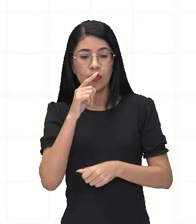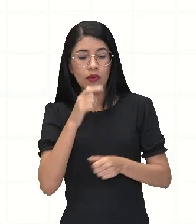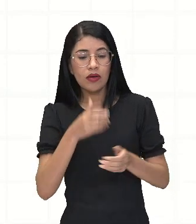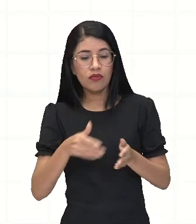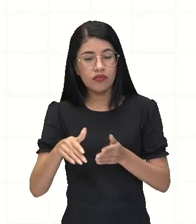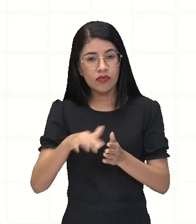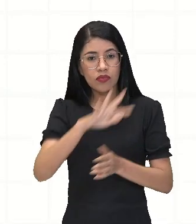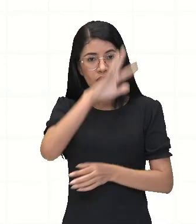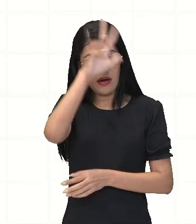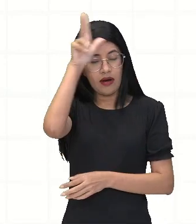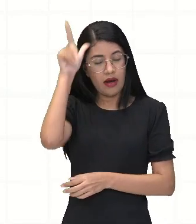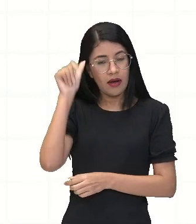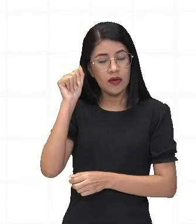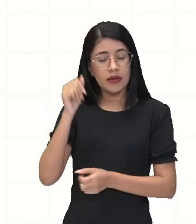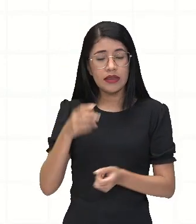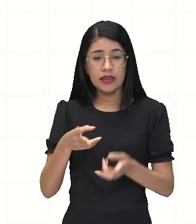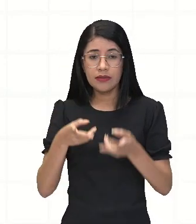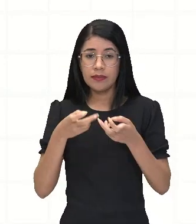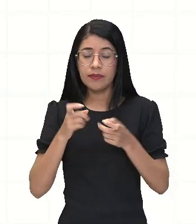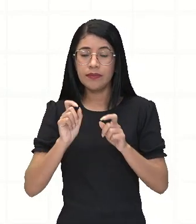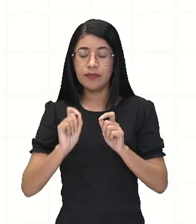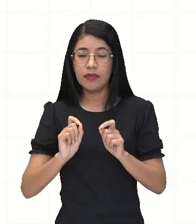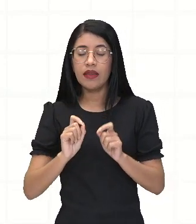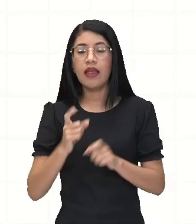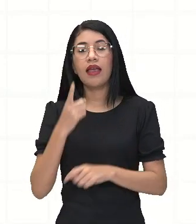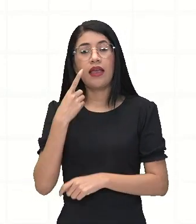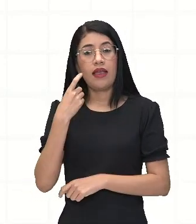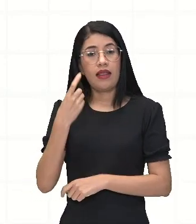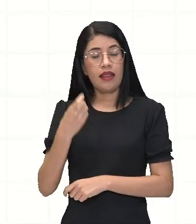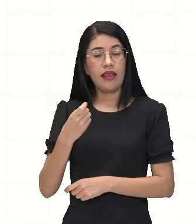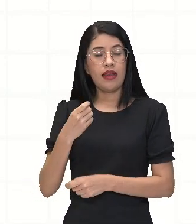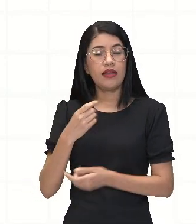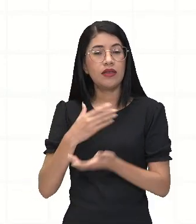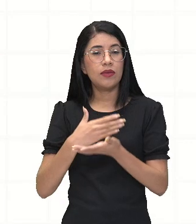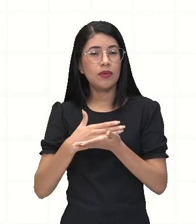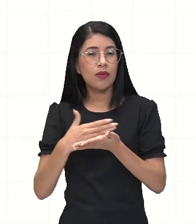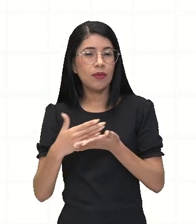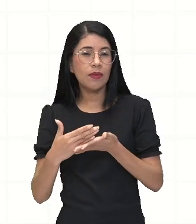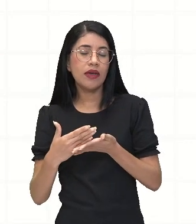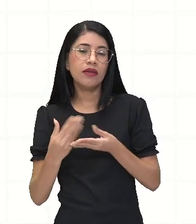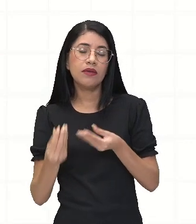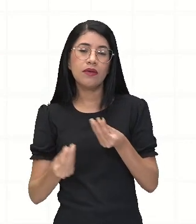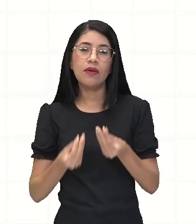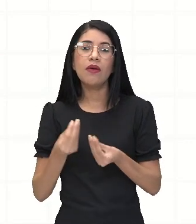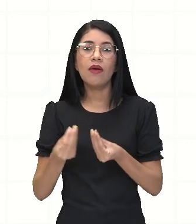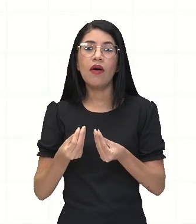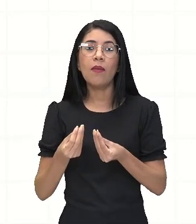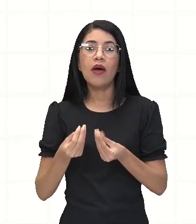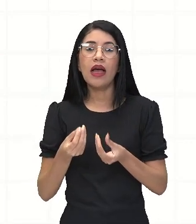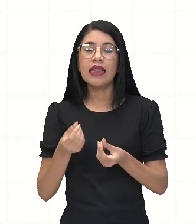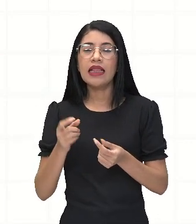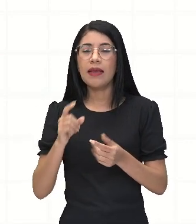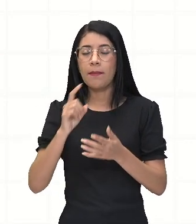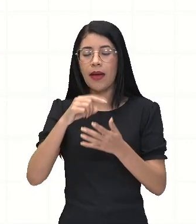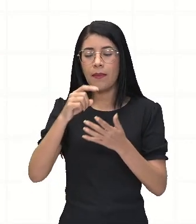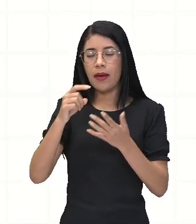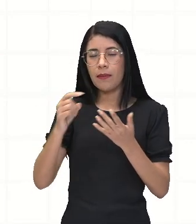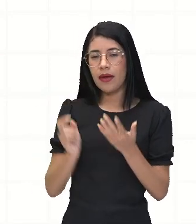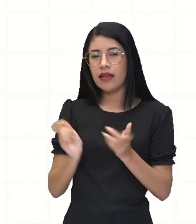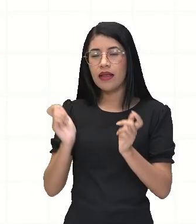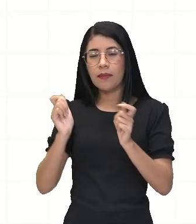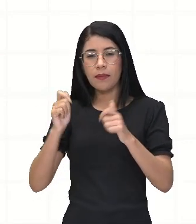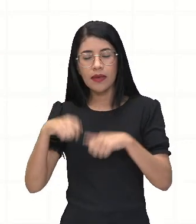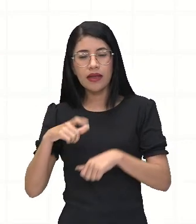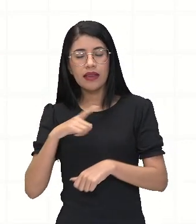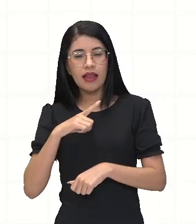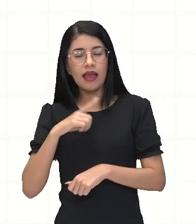gente percebe, então, um interesse inicial em relação aos potenciais econômicos da